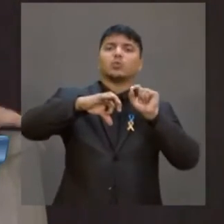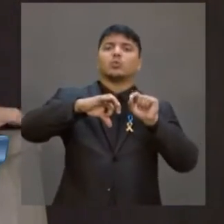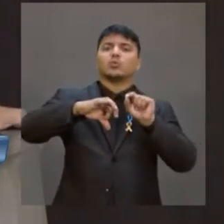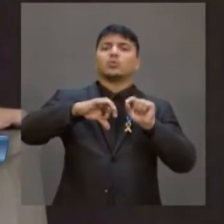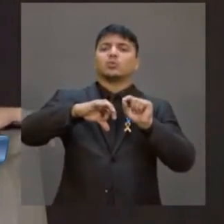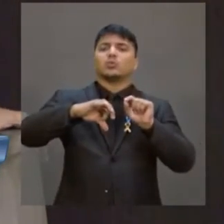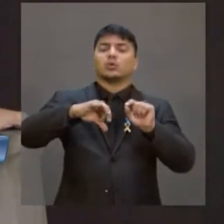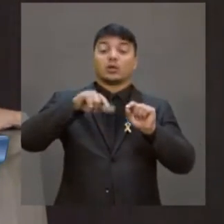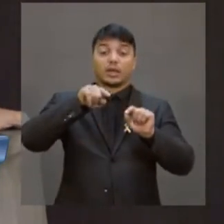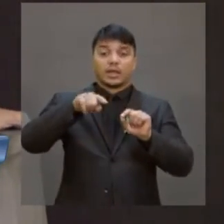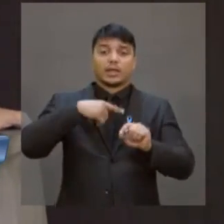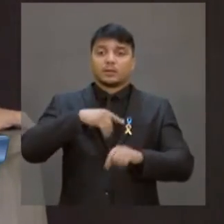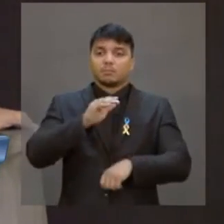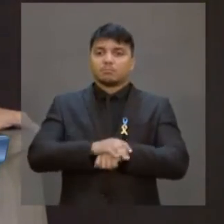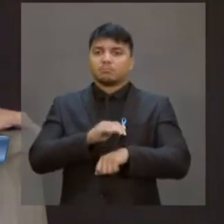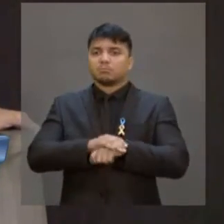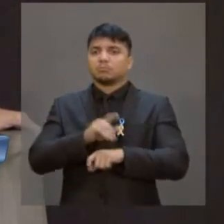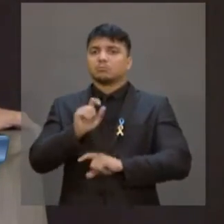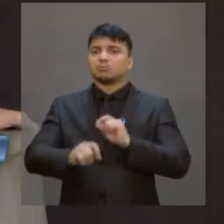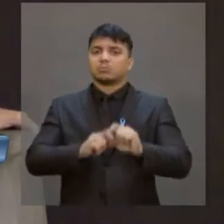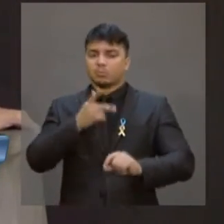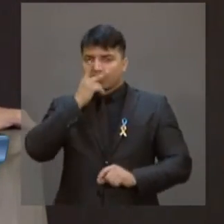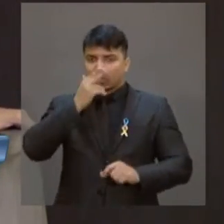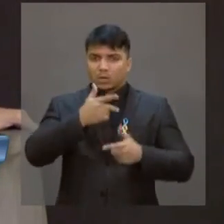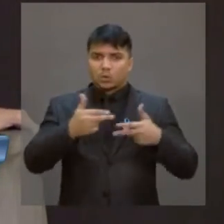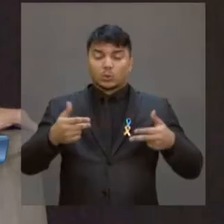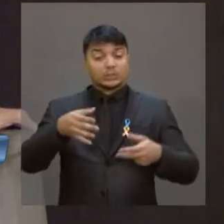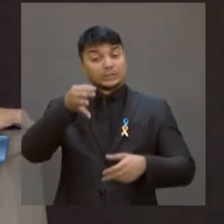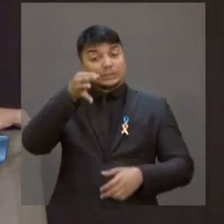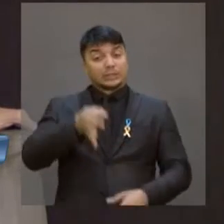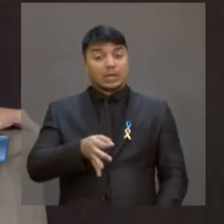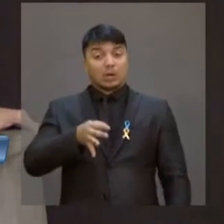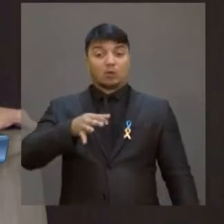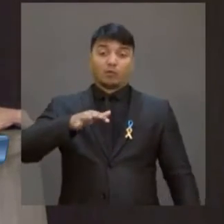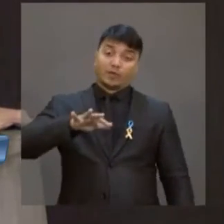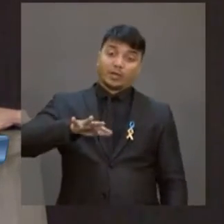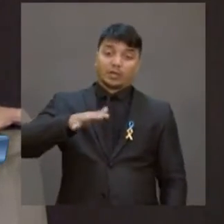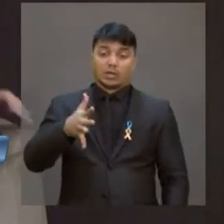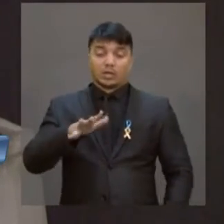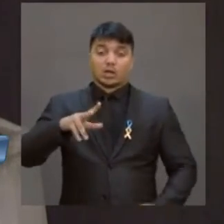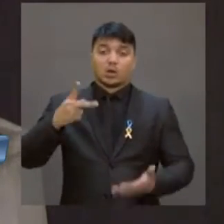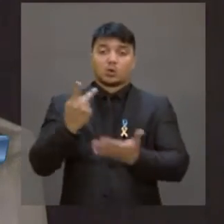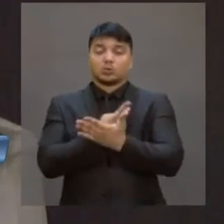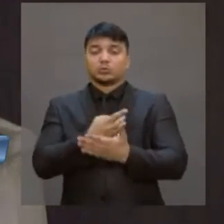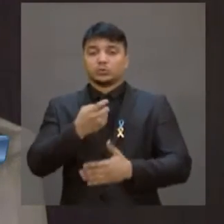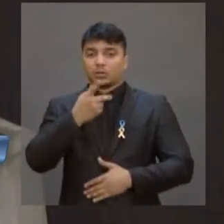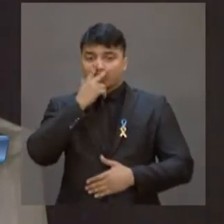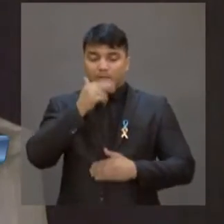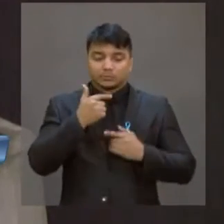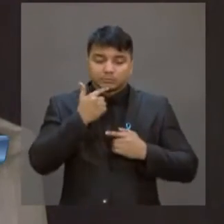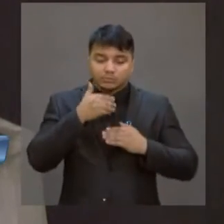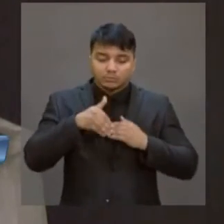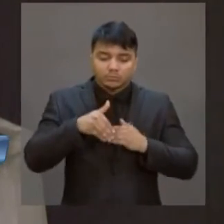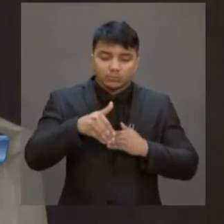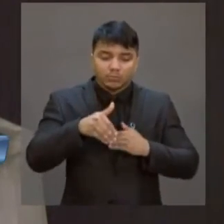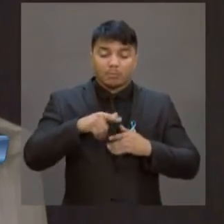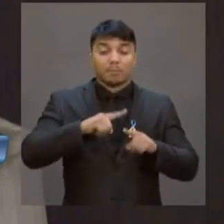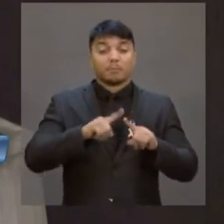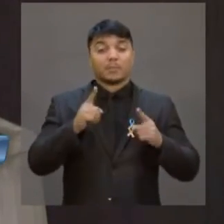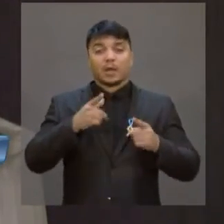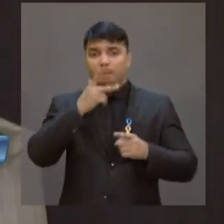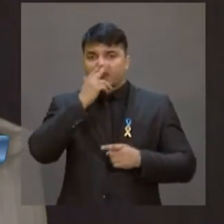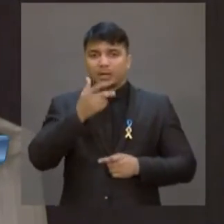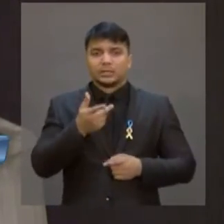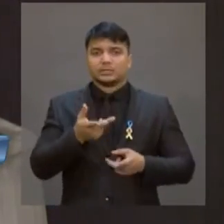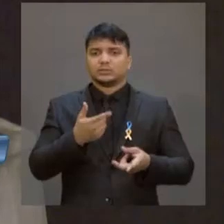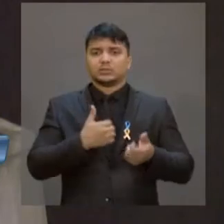ele apela para uma solução que pode ter tido resultado no curto prazo, mas me parece de